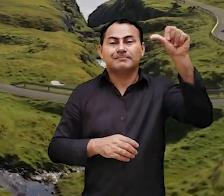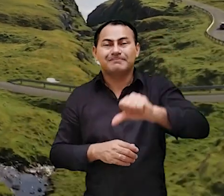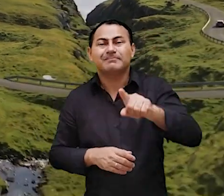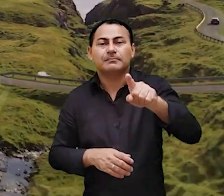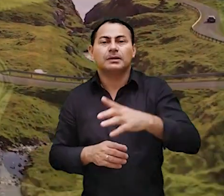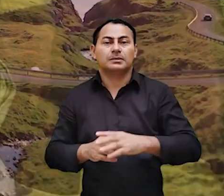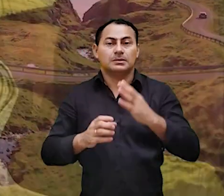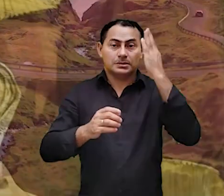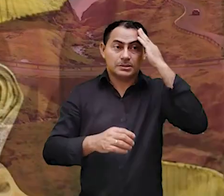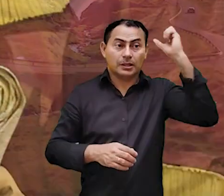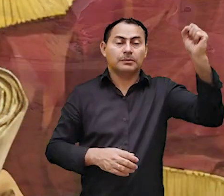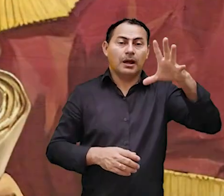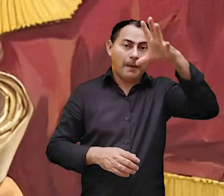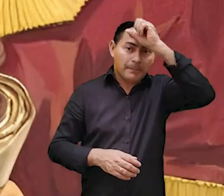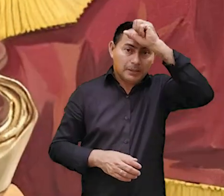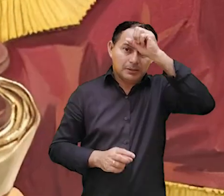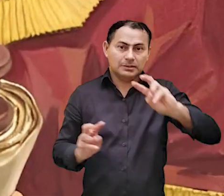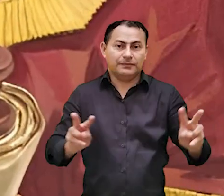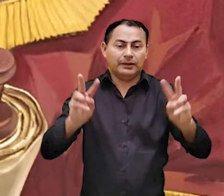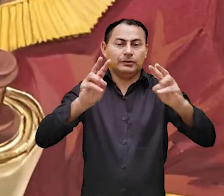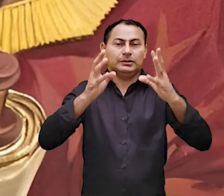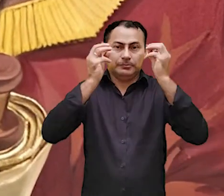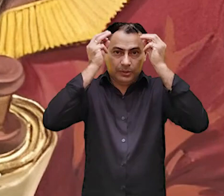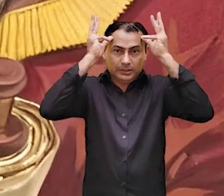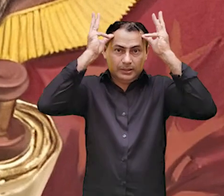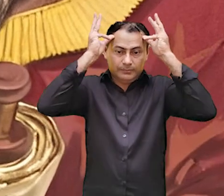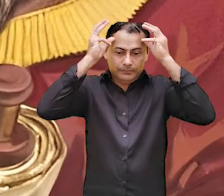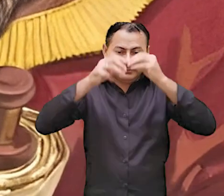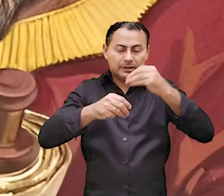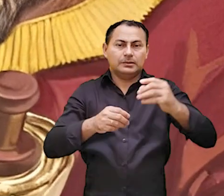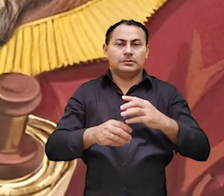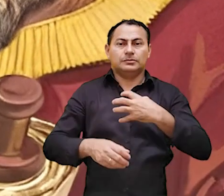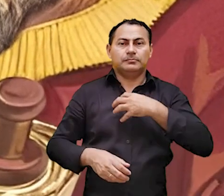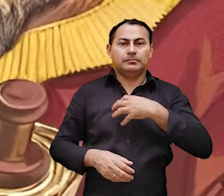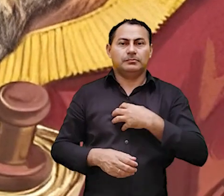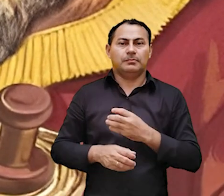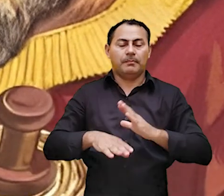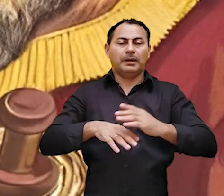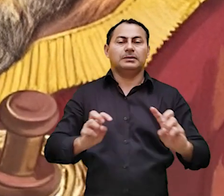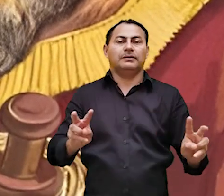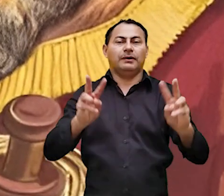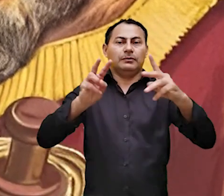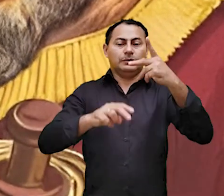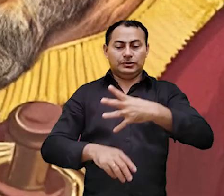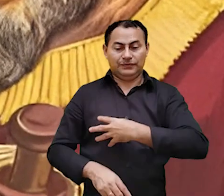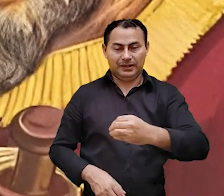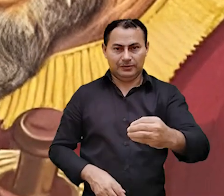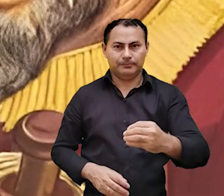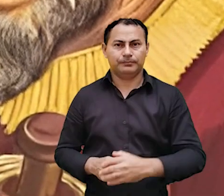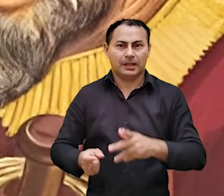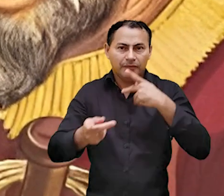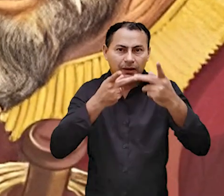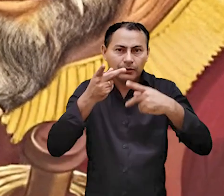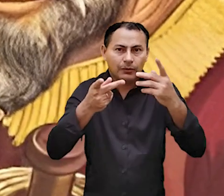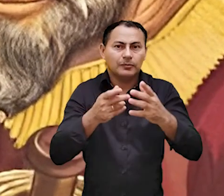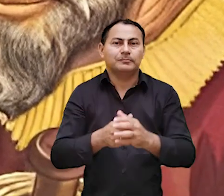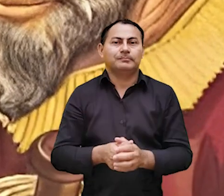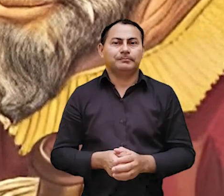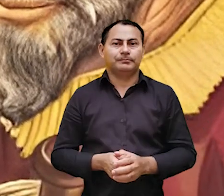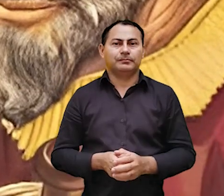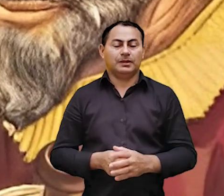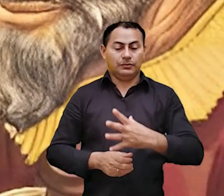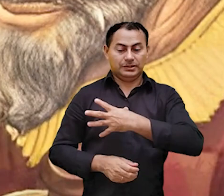seus fracassos, Salomão aprendeu esses princípios de Moisés e saiu dessa situação dando mais valor aos filhos. Ele